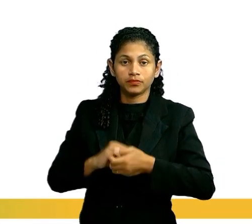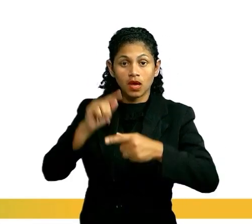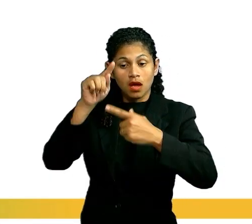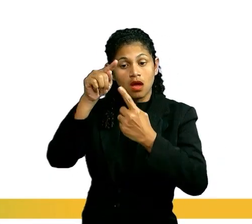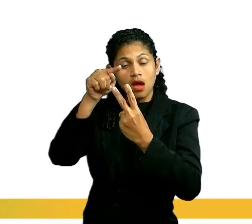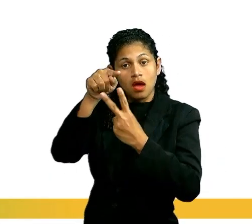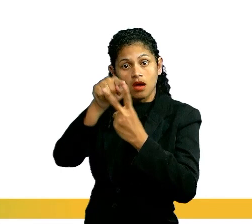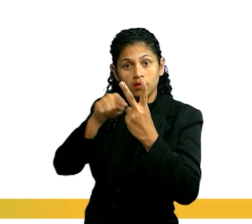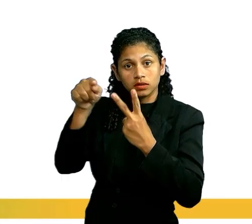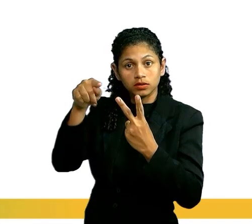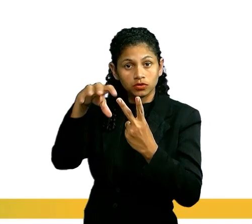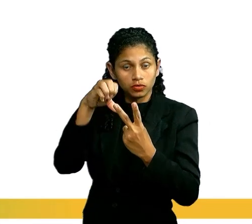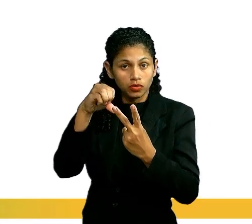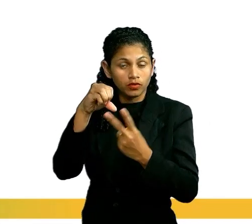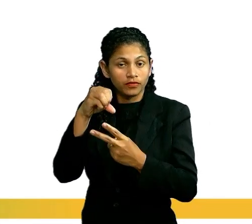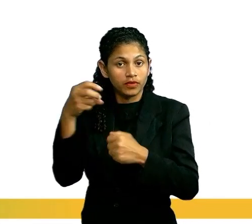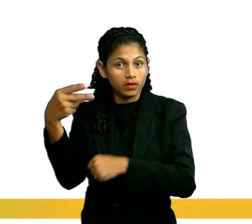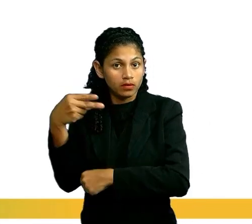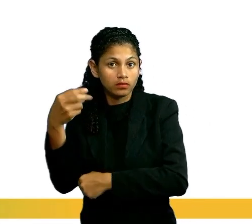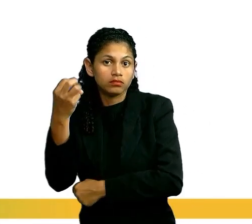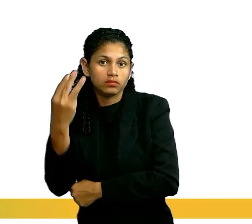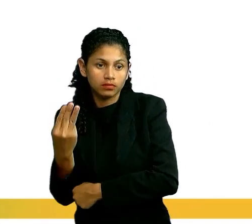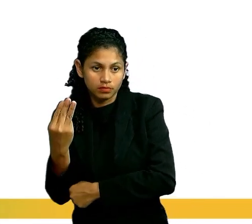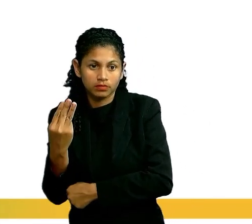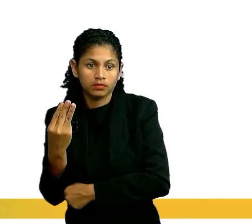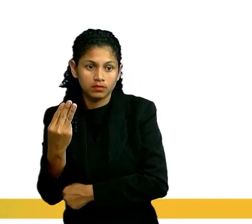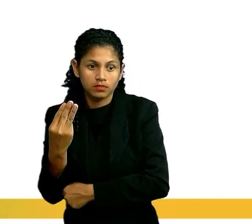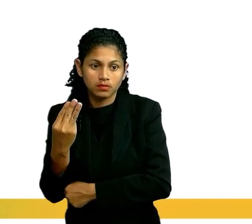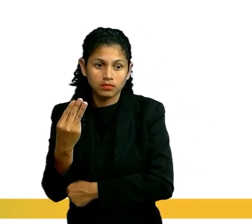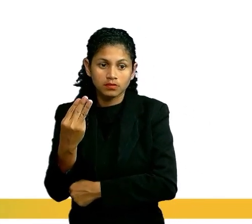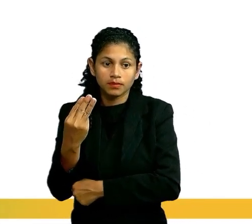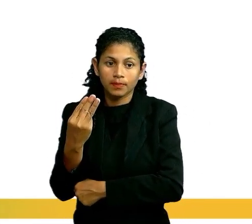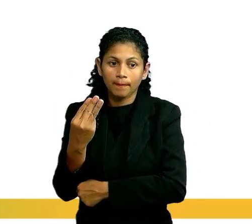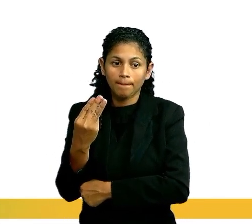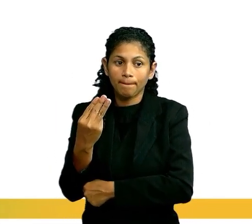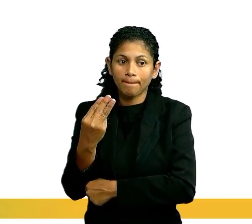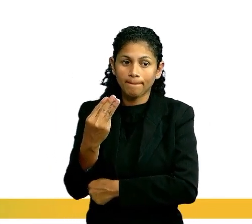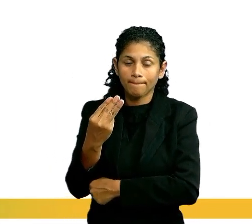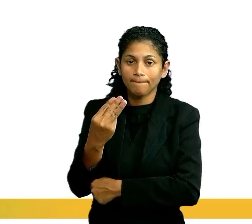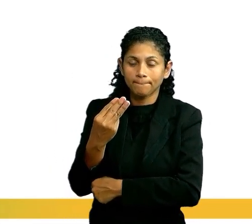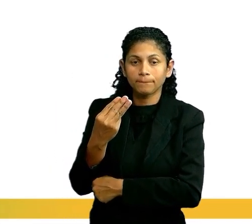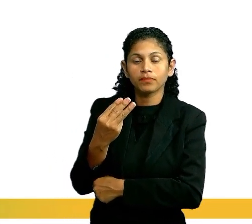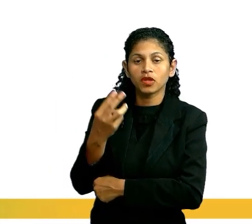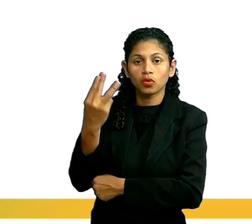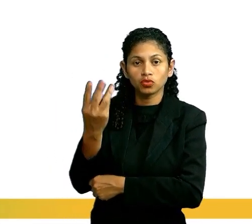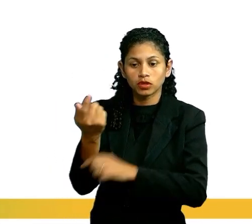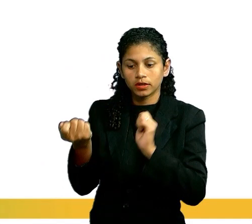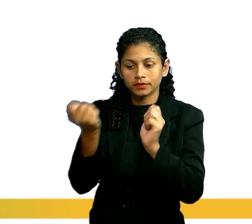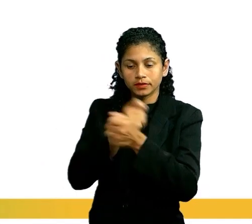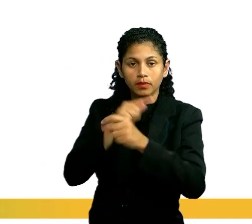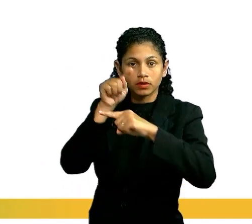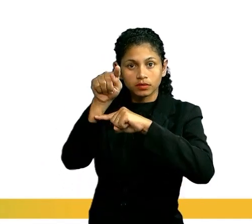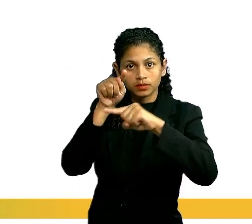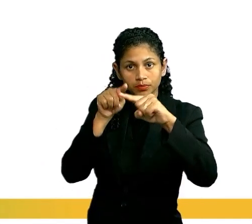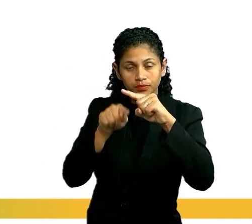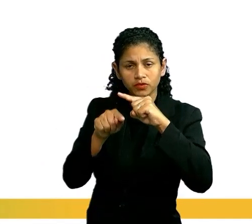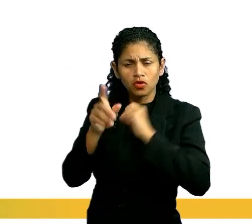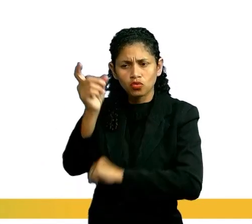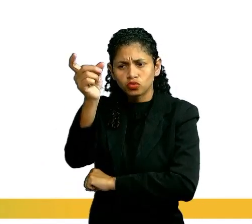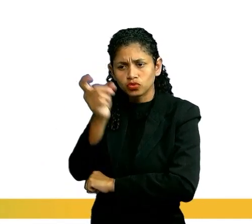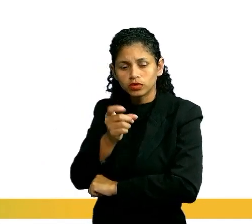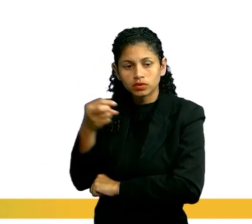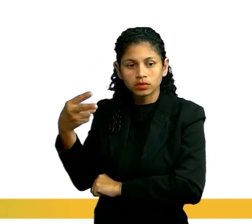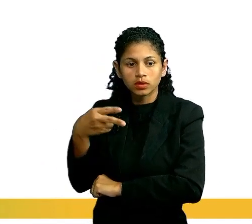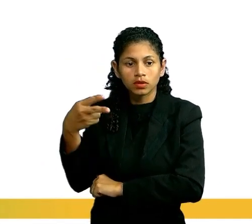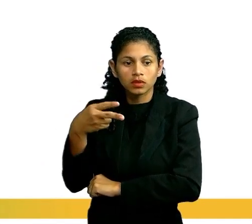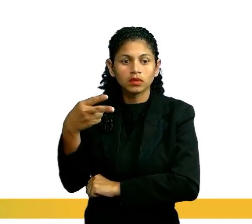de 9 é 3, multiplica, dá 39, o 3 passa dividindo e o meu x é 13. Mas o que